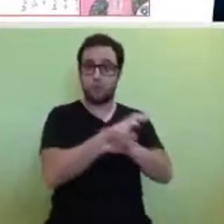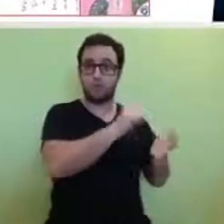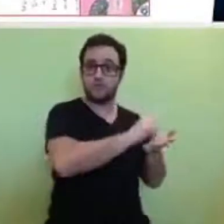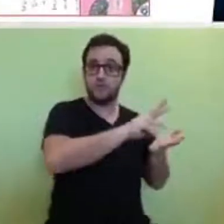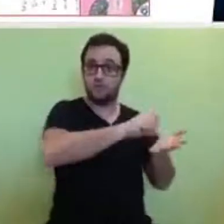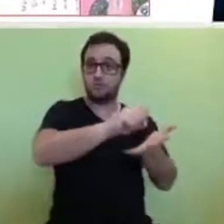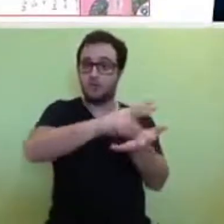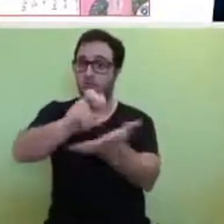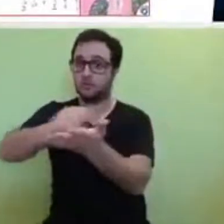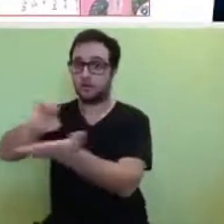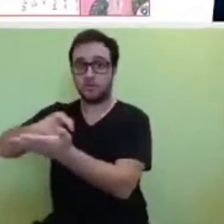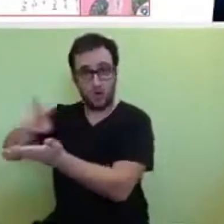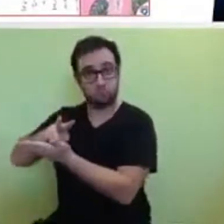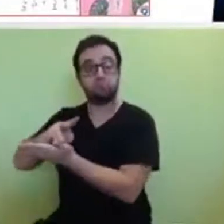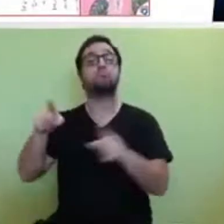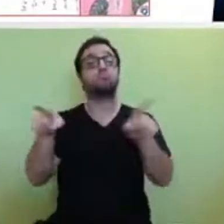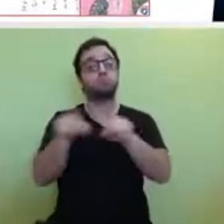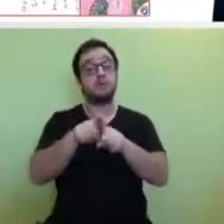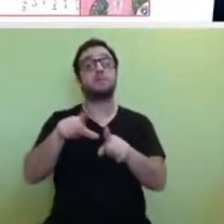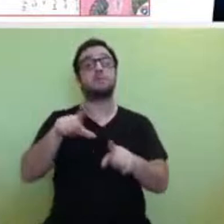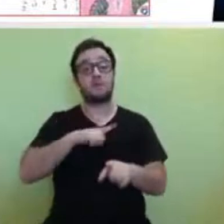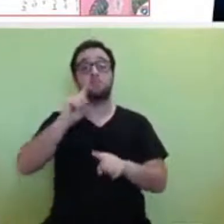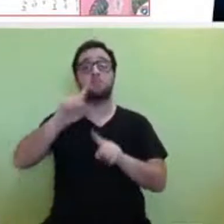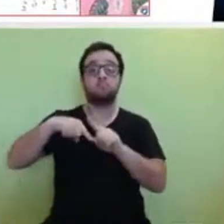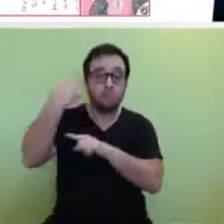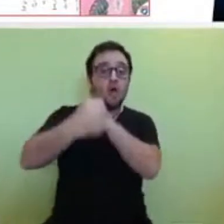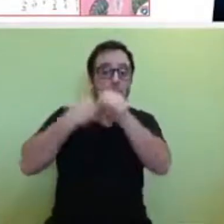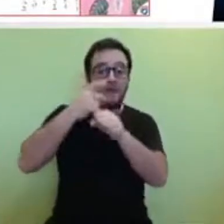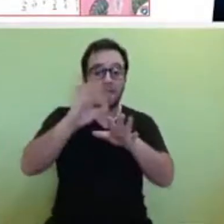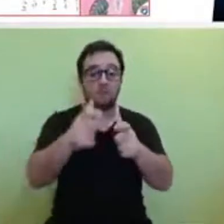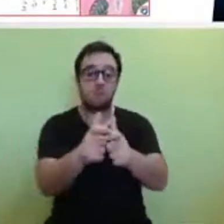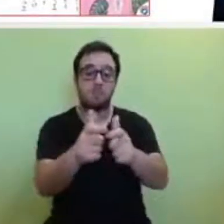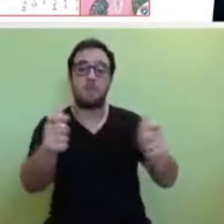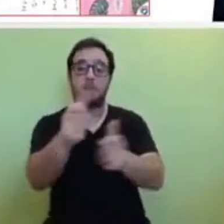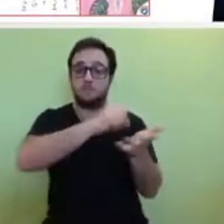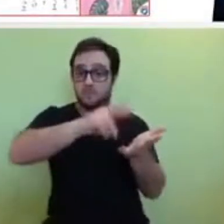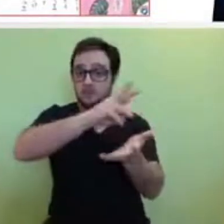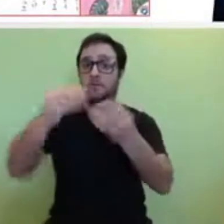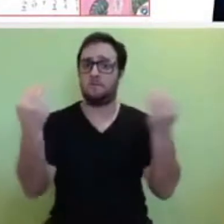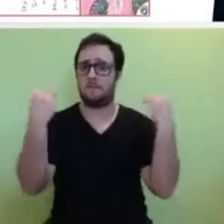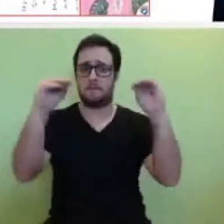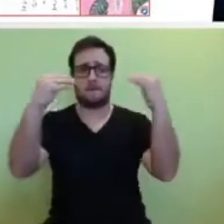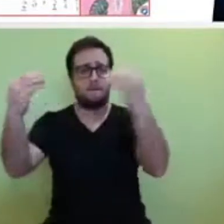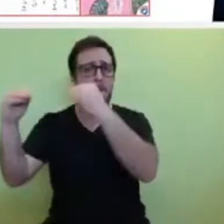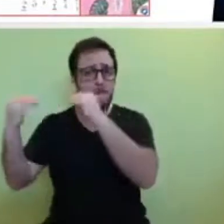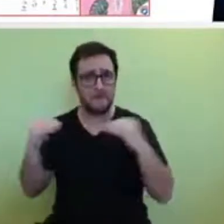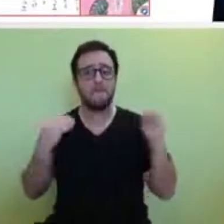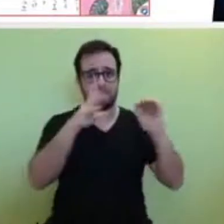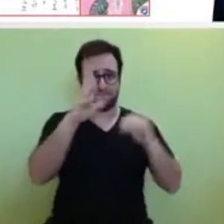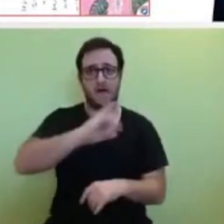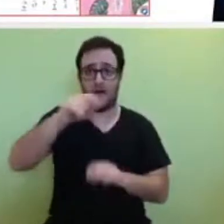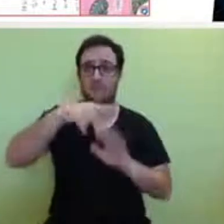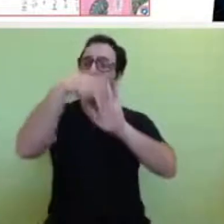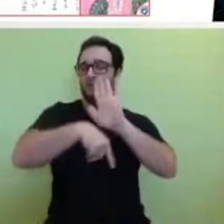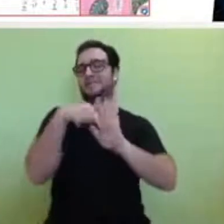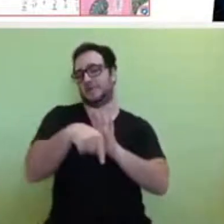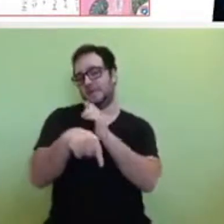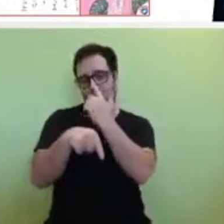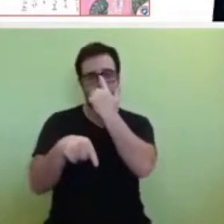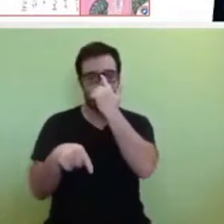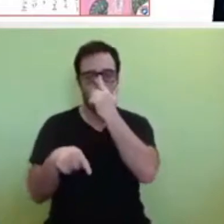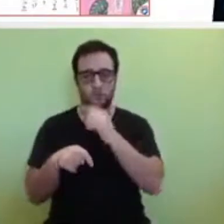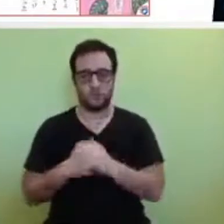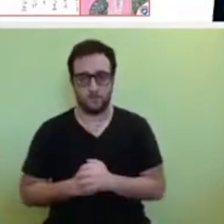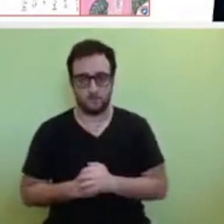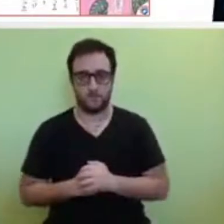que a Wikipédia em escrita de sinais. É um projeto que começou com a SL, agora tem alguns artigos já também em